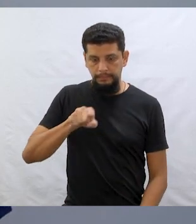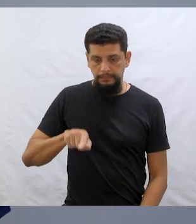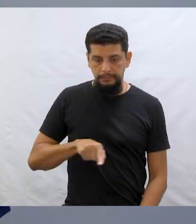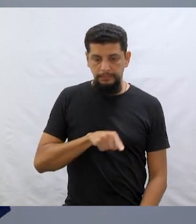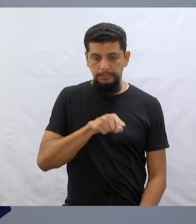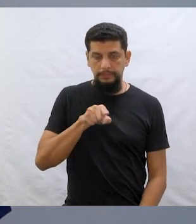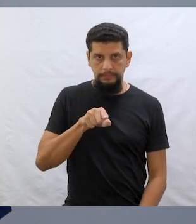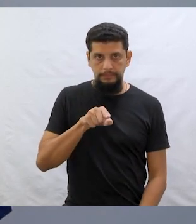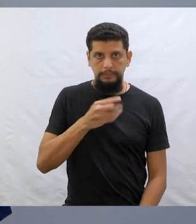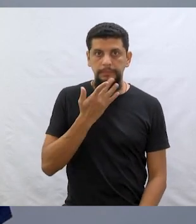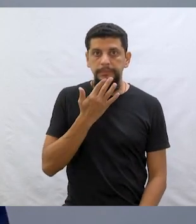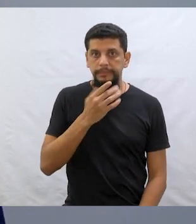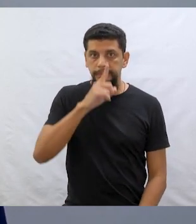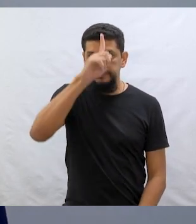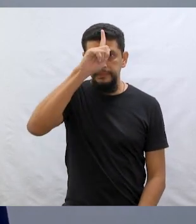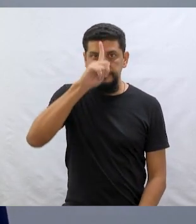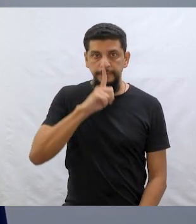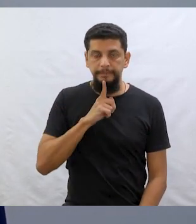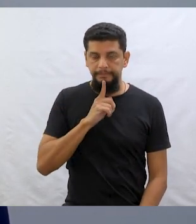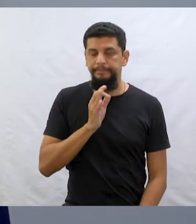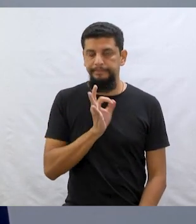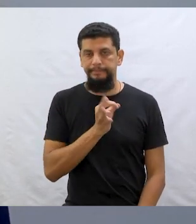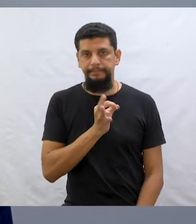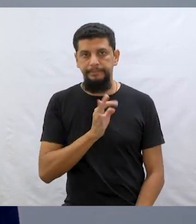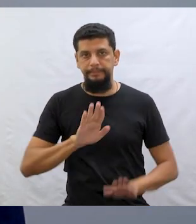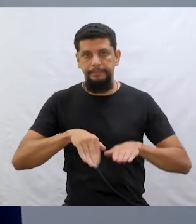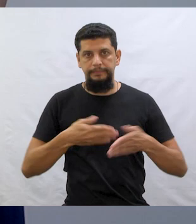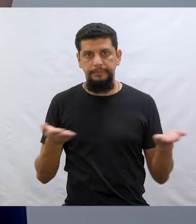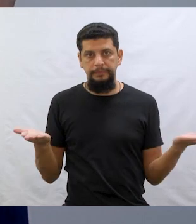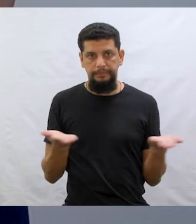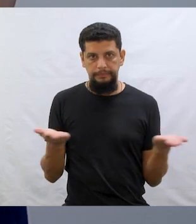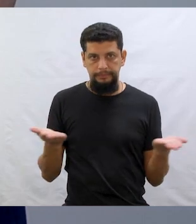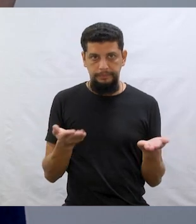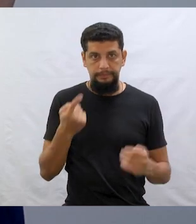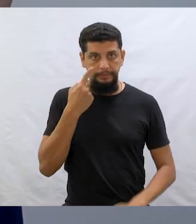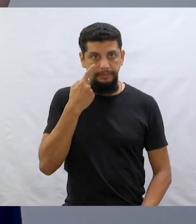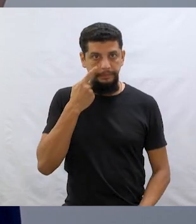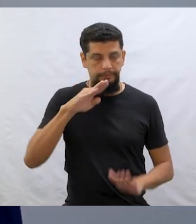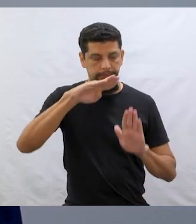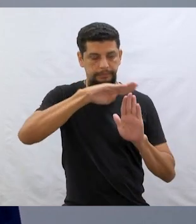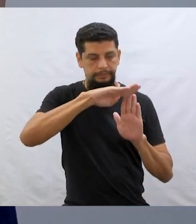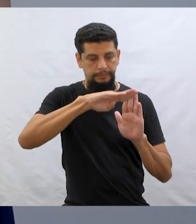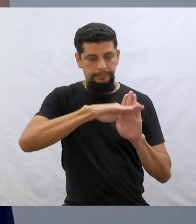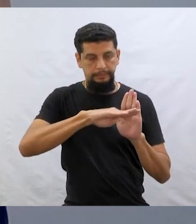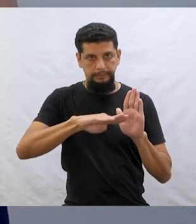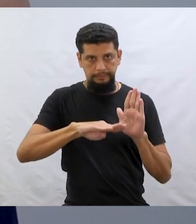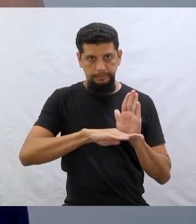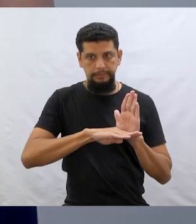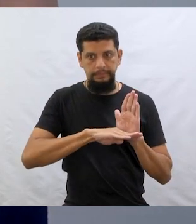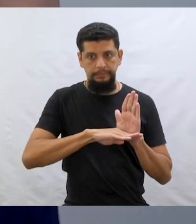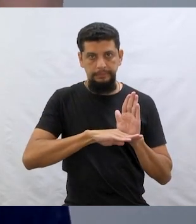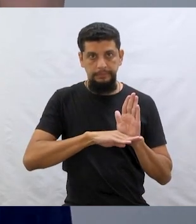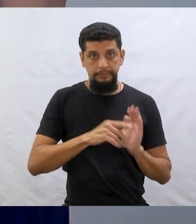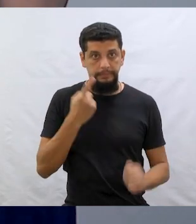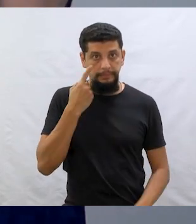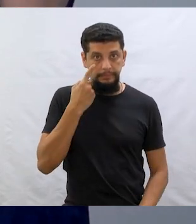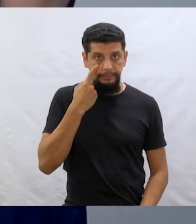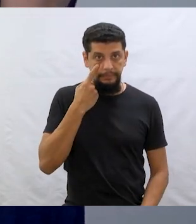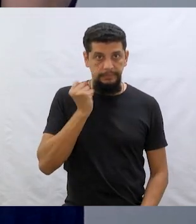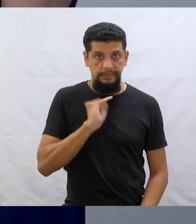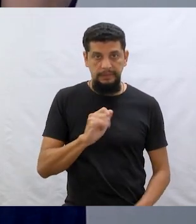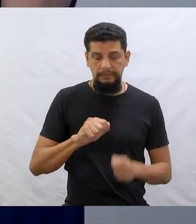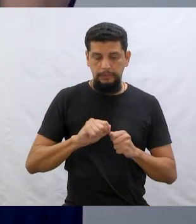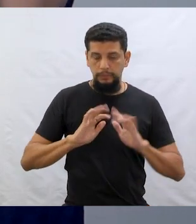círculo amarelo. Isso. Então, agora vamos para a nossa rotina. Vamos ver se